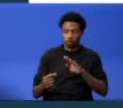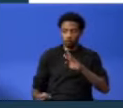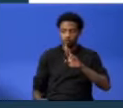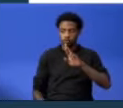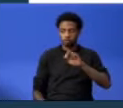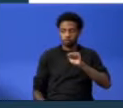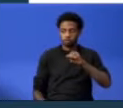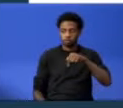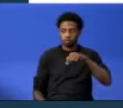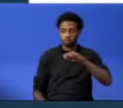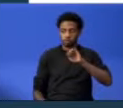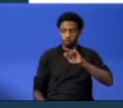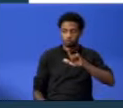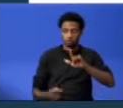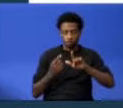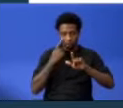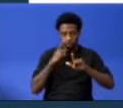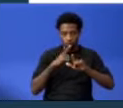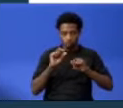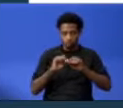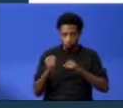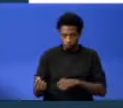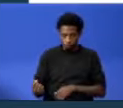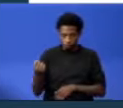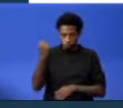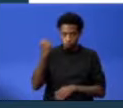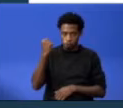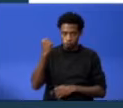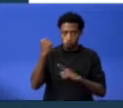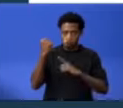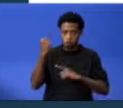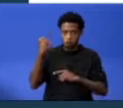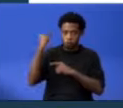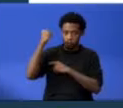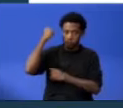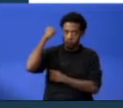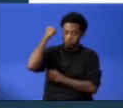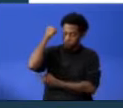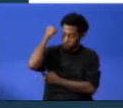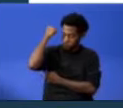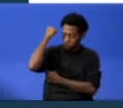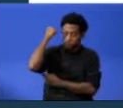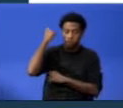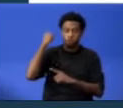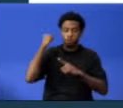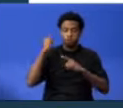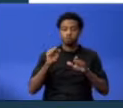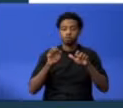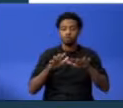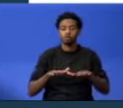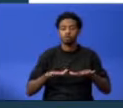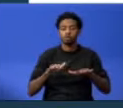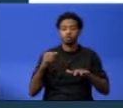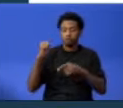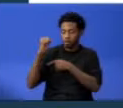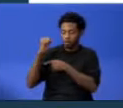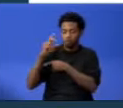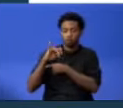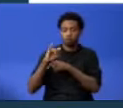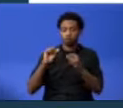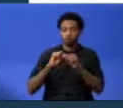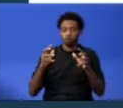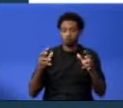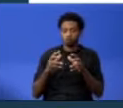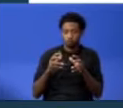de cotovelo, o tríceps braquial precisa estar relaxado. O antagonista tem que estar relaxado durante a ação do agonista. E